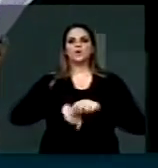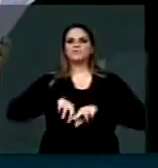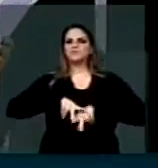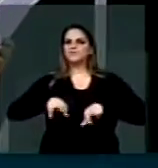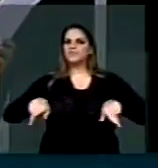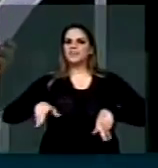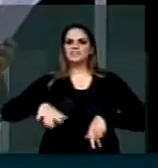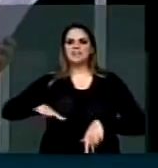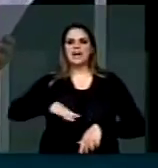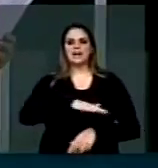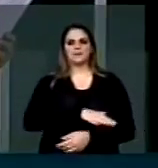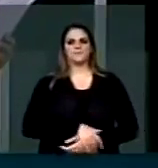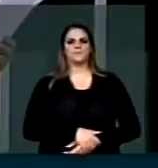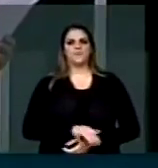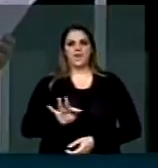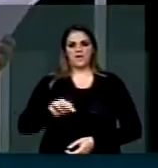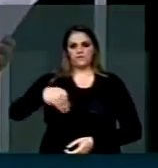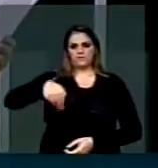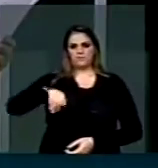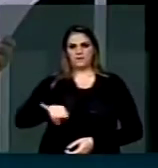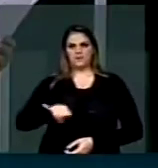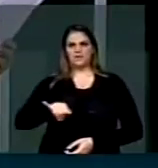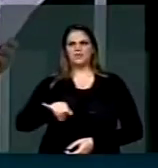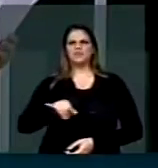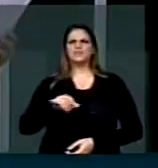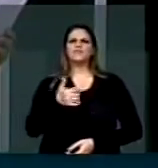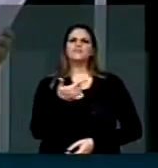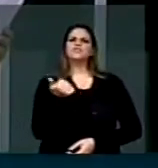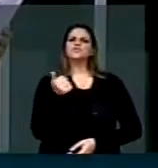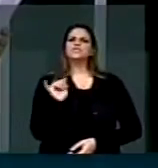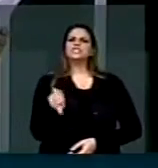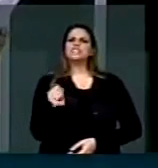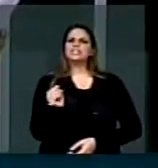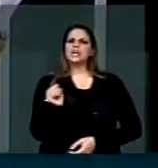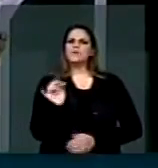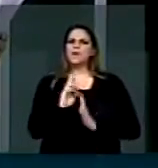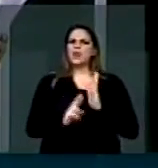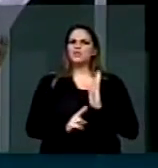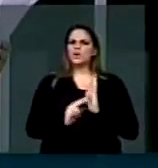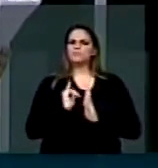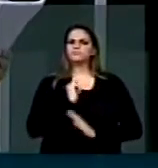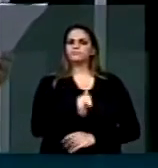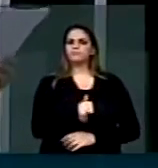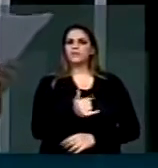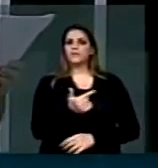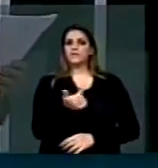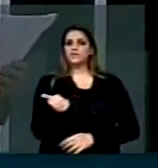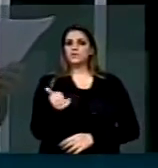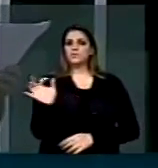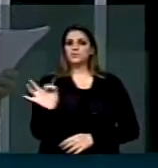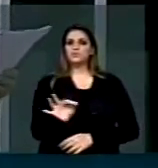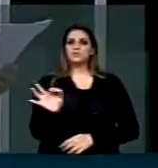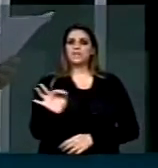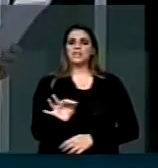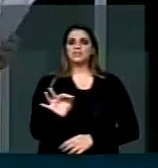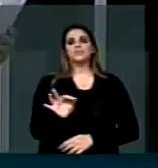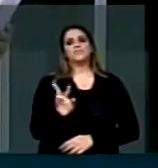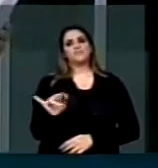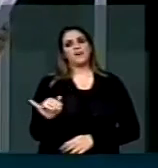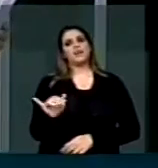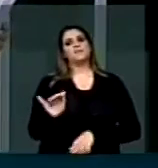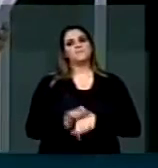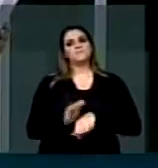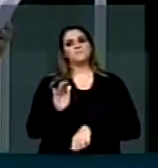O relatório do FMI, divulgado em 21 de janeiro, elevou para 3,7% sua estimativa para o crescimento do